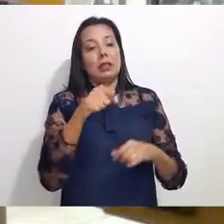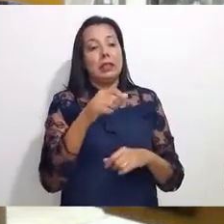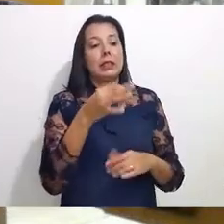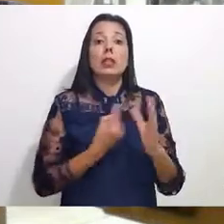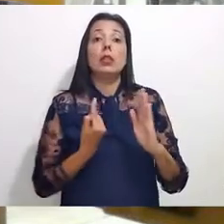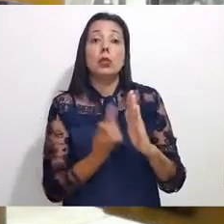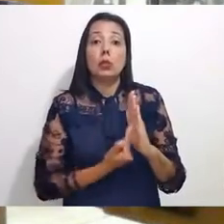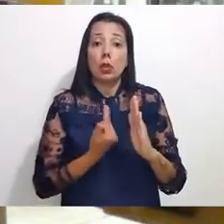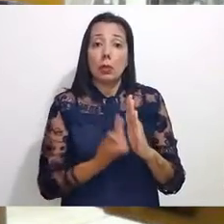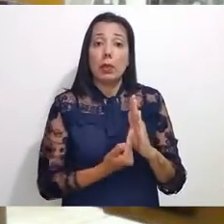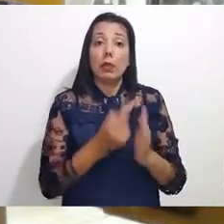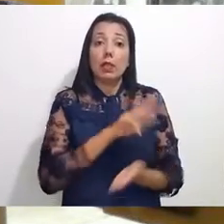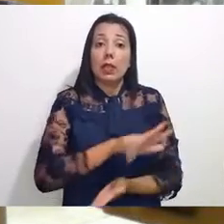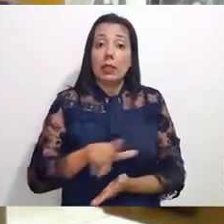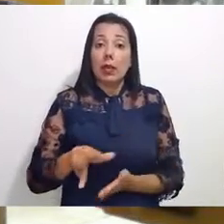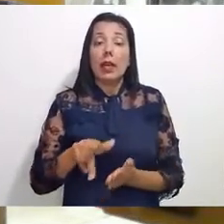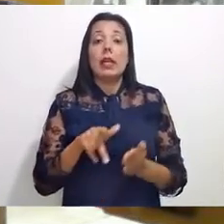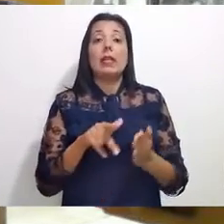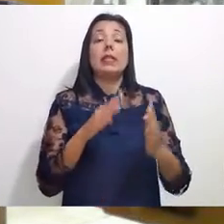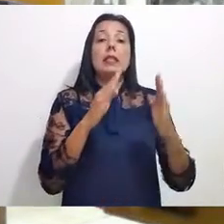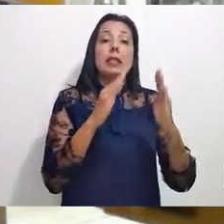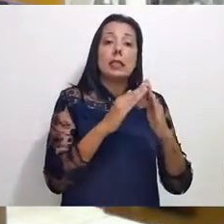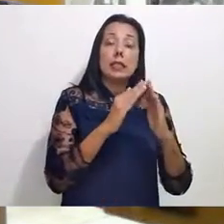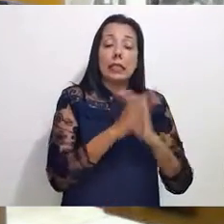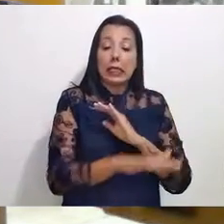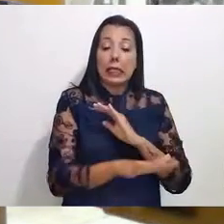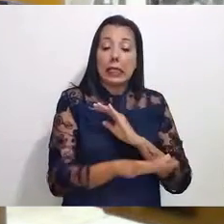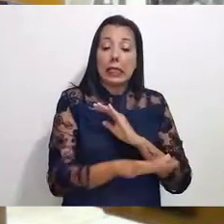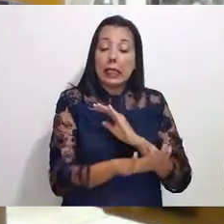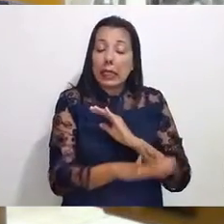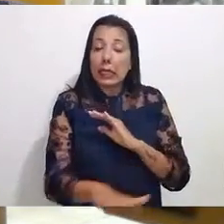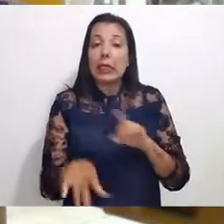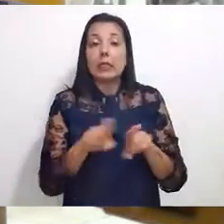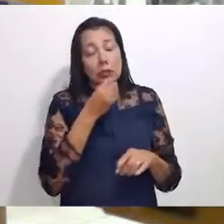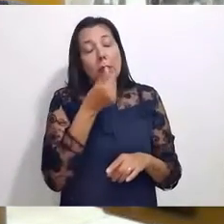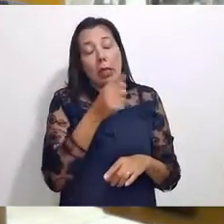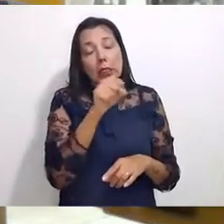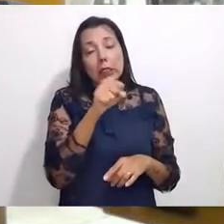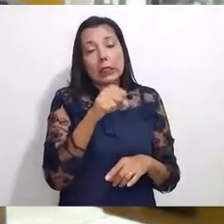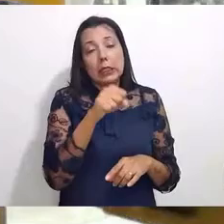aqui fazendo esse debate, eu espero que algumas crianças estejam vendo esse debate, e que